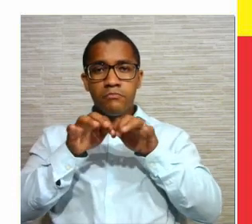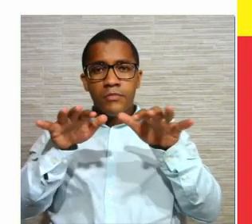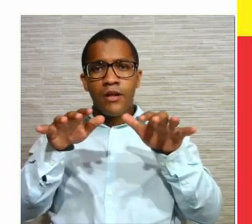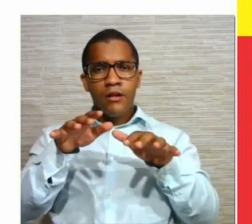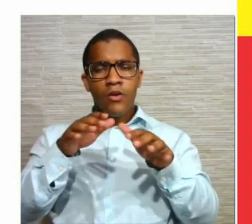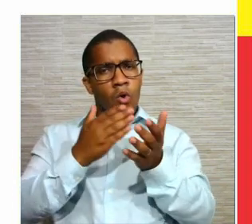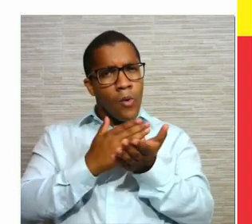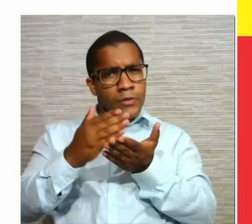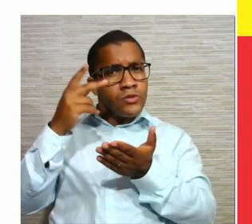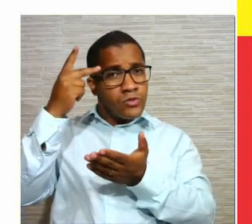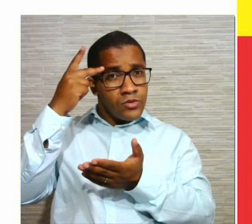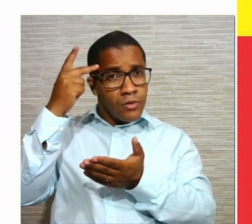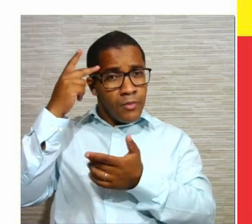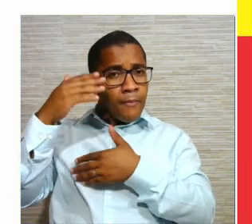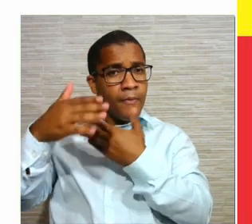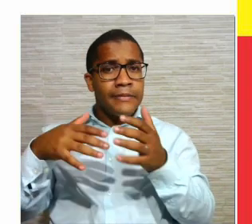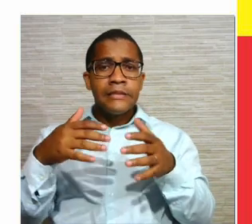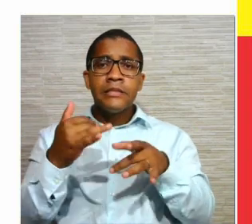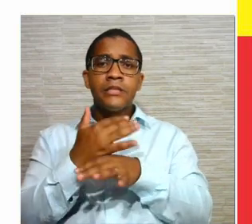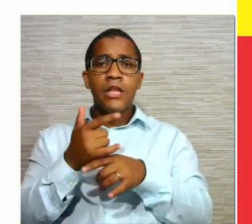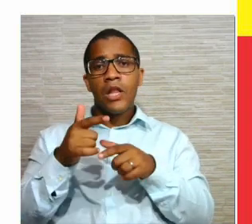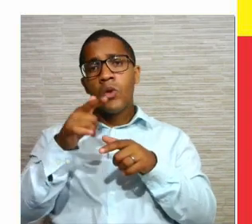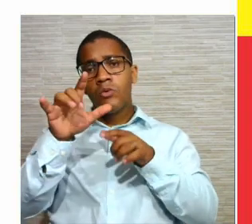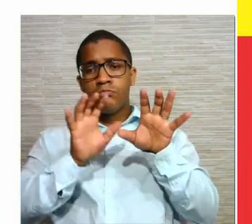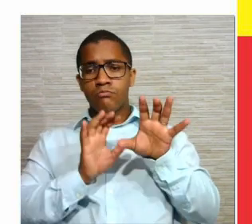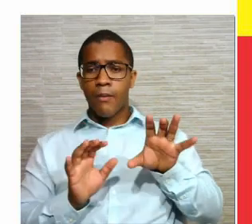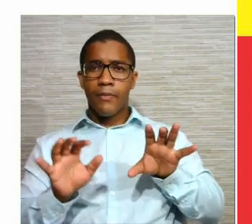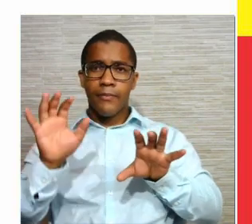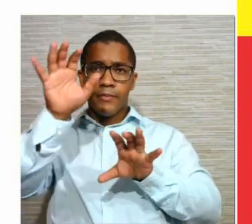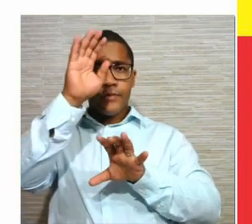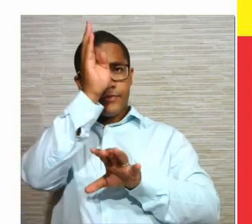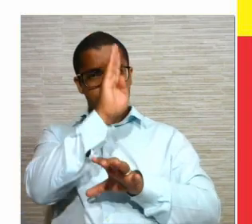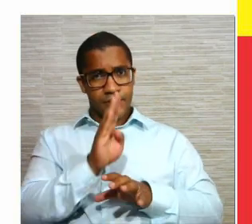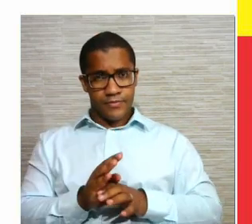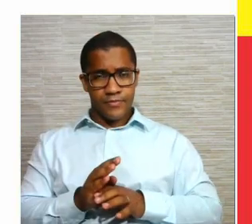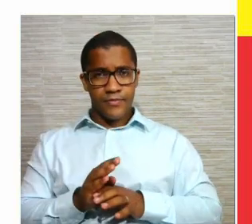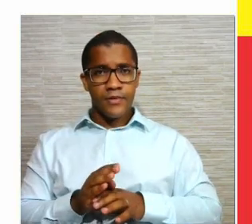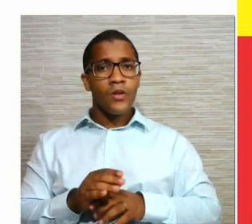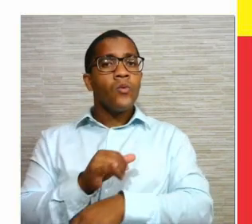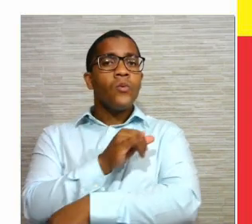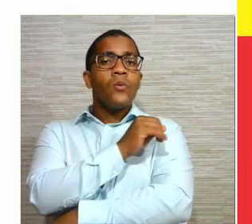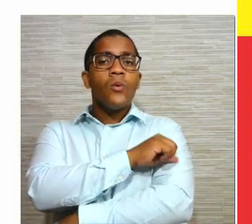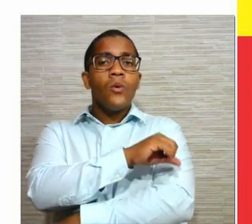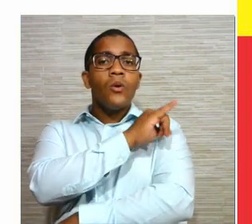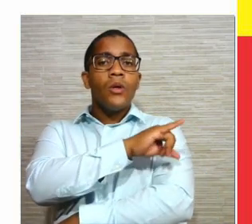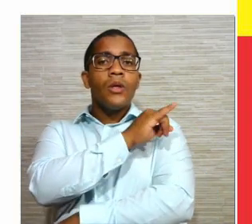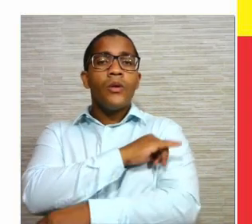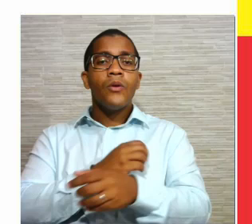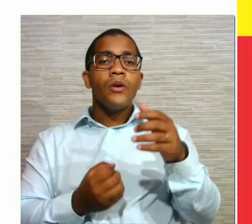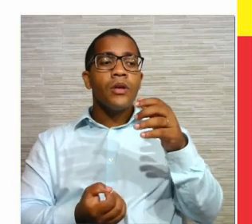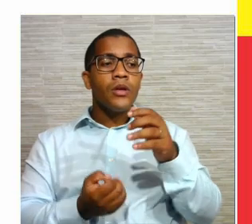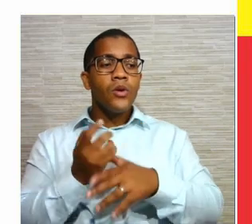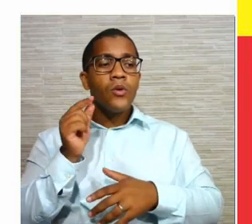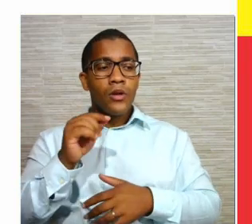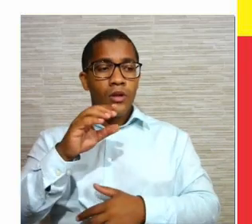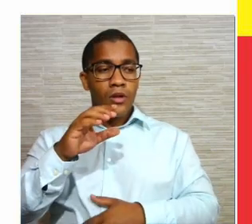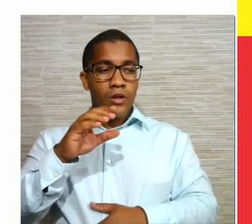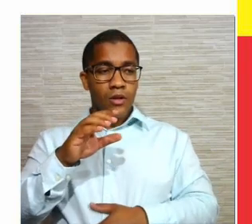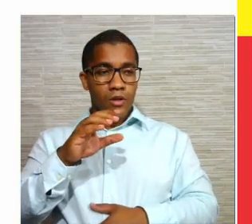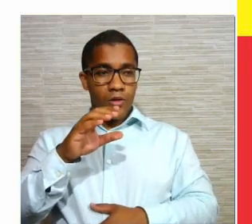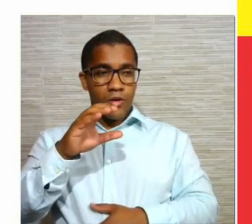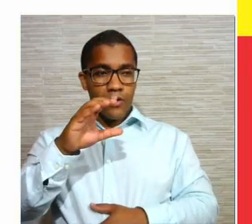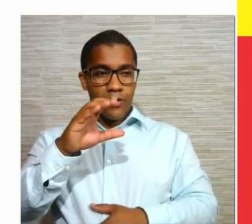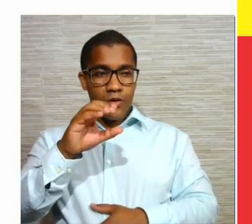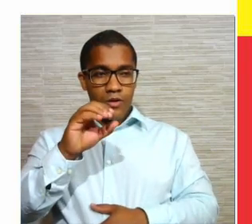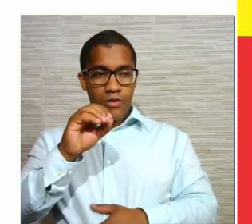Mas ganhou outras cidades do Brasil. No Rio surgiu Coquetel Molotov,